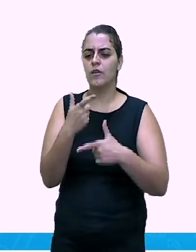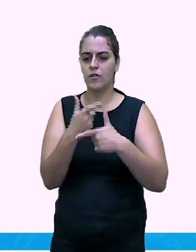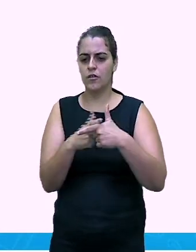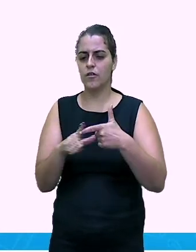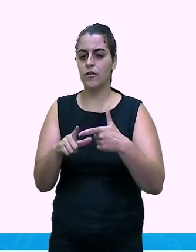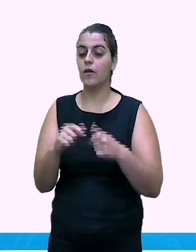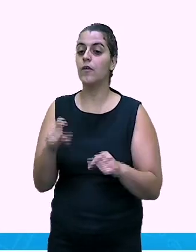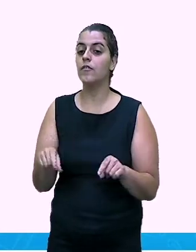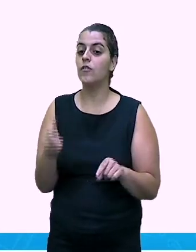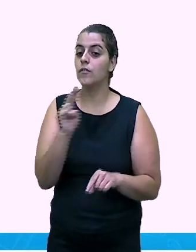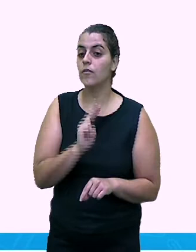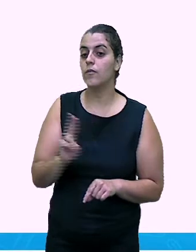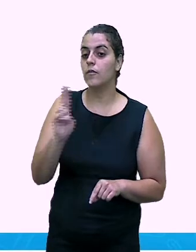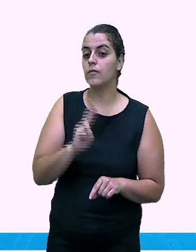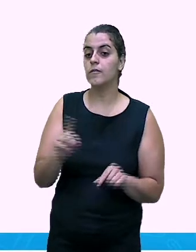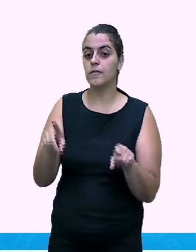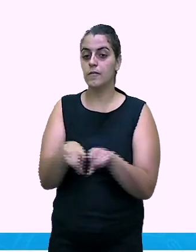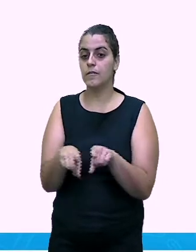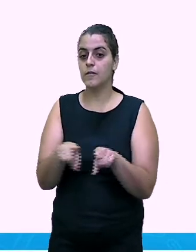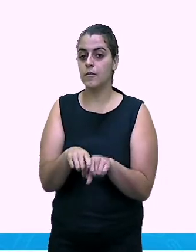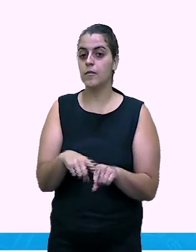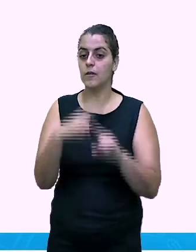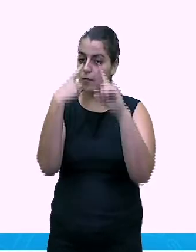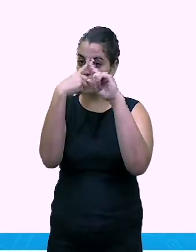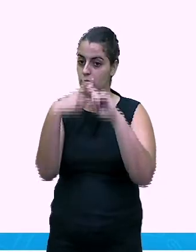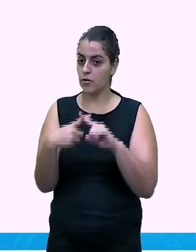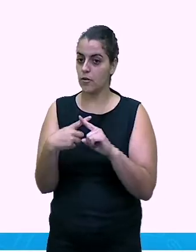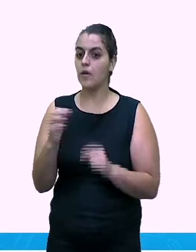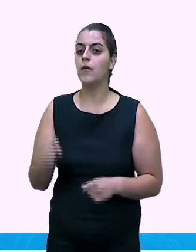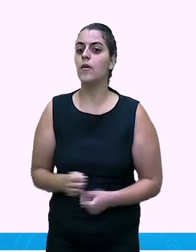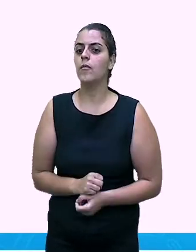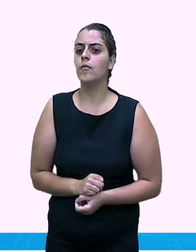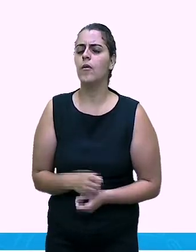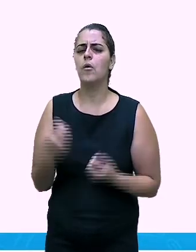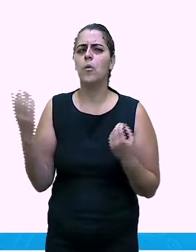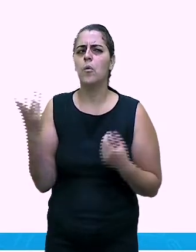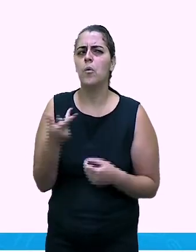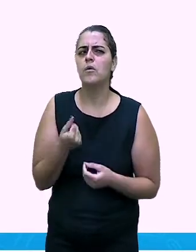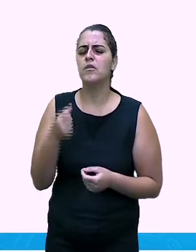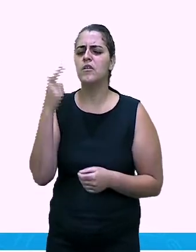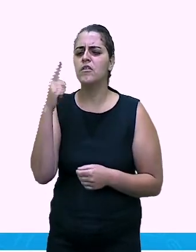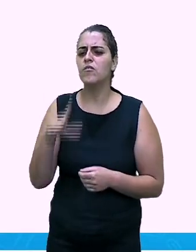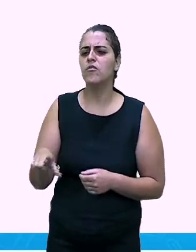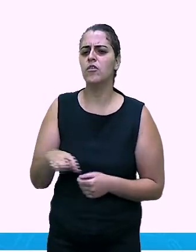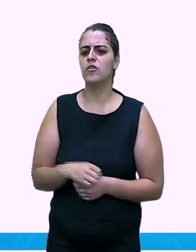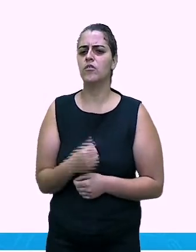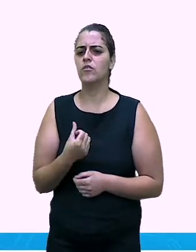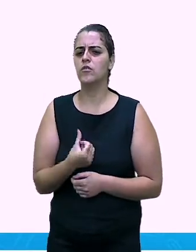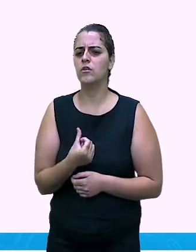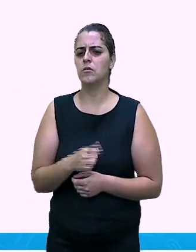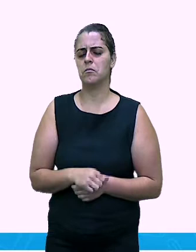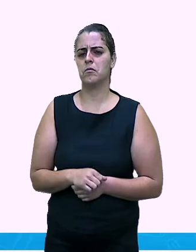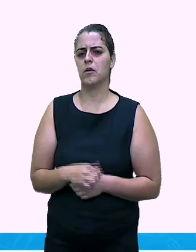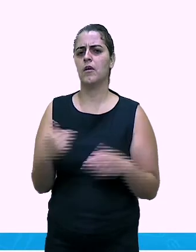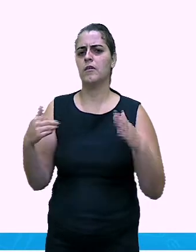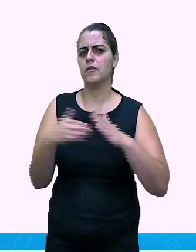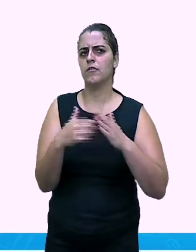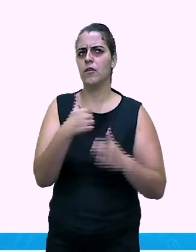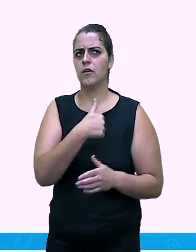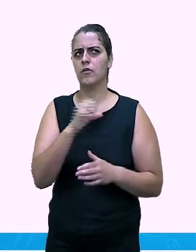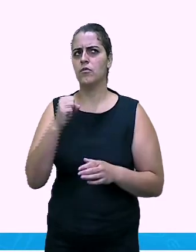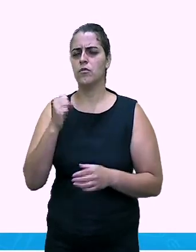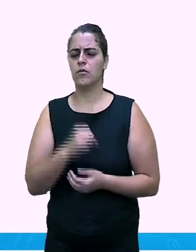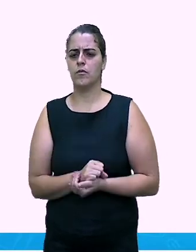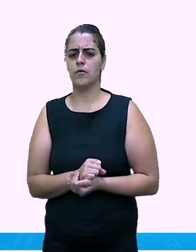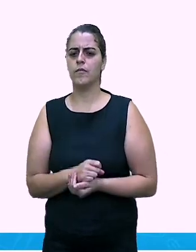associar com a multiplicação. Então, quantas vezes o número 6 vai caber aqui dentro do número 18? Então, nós temos que fazer